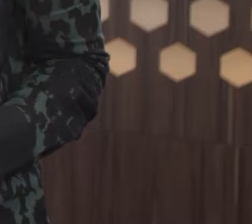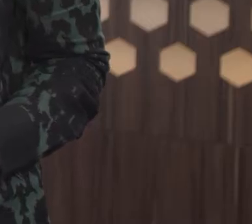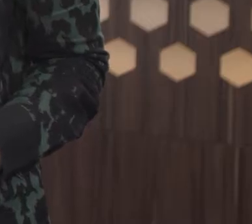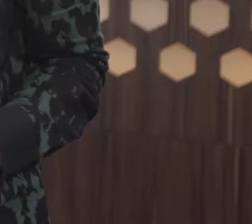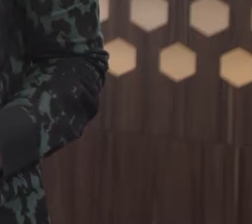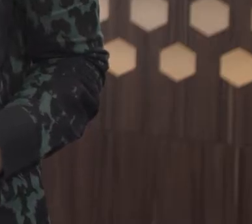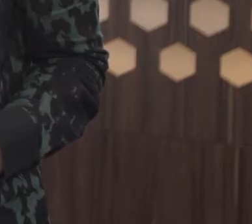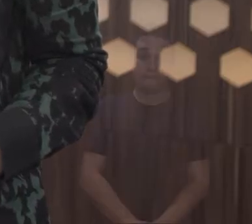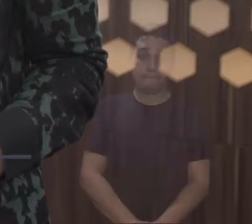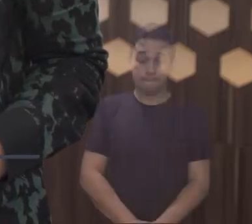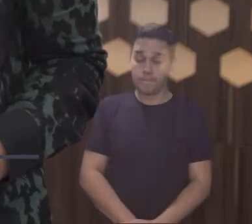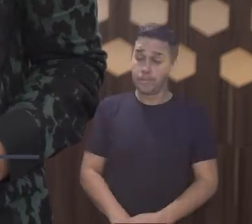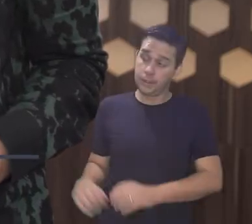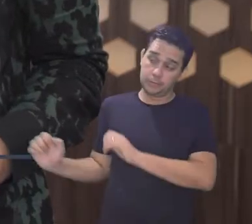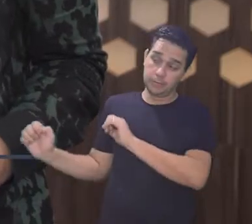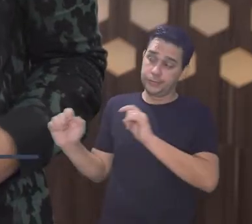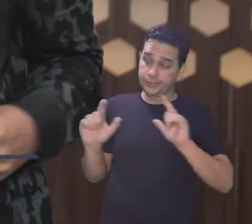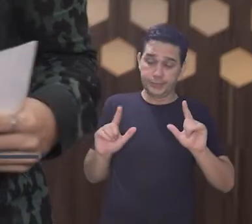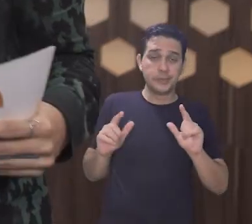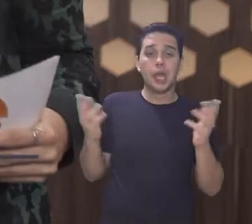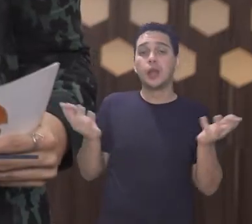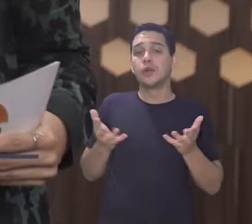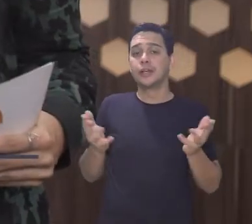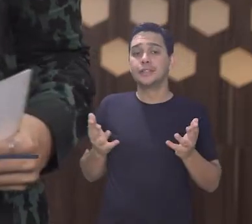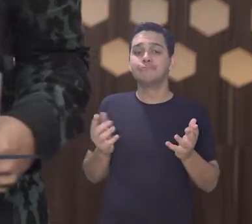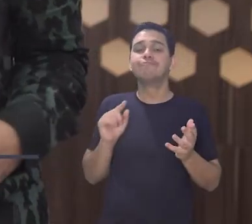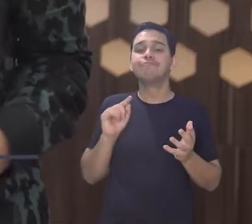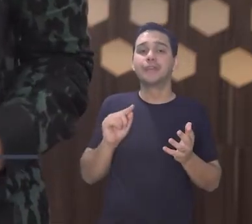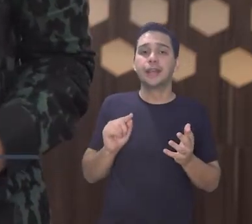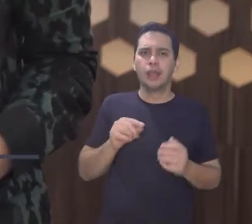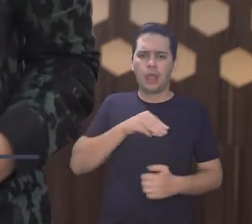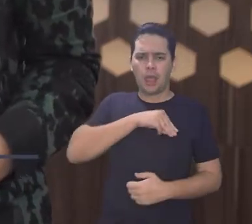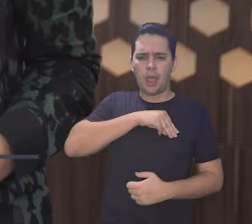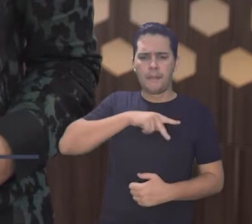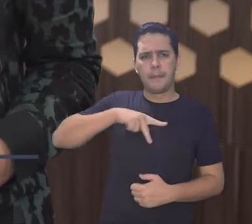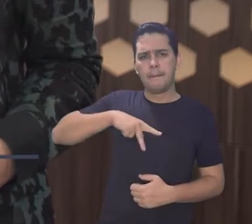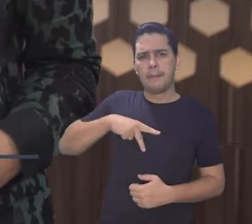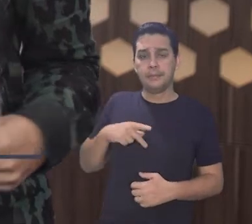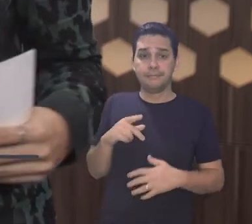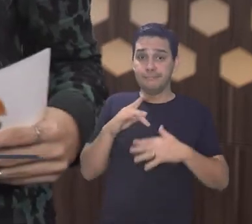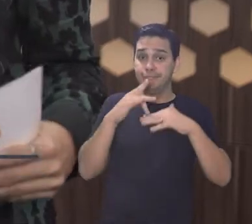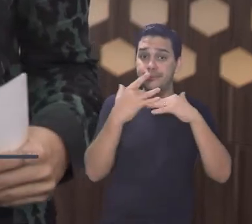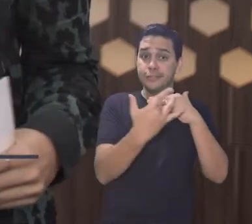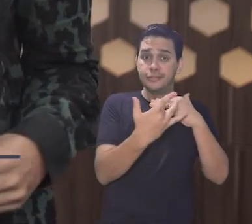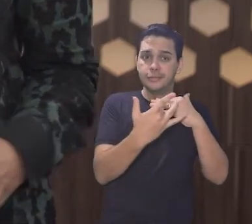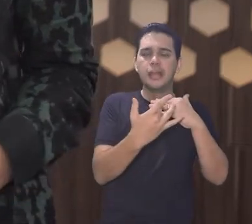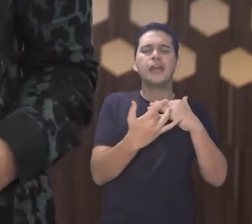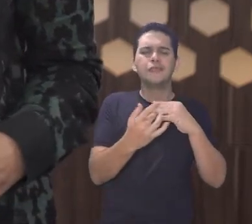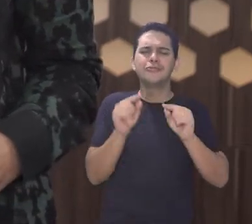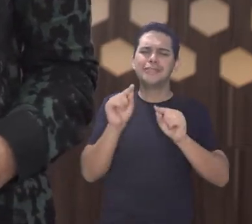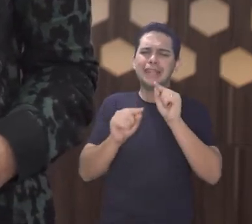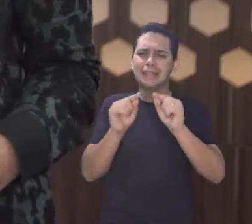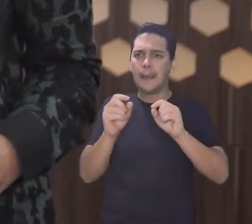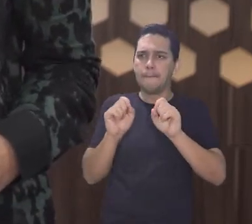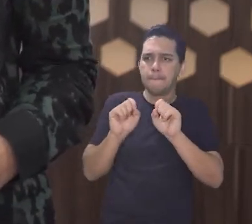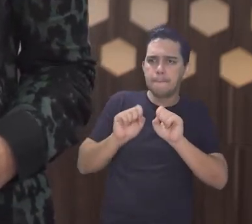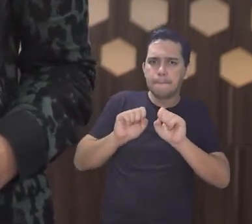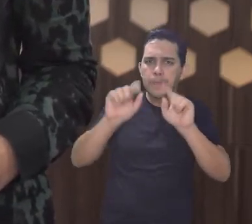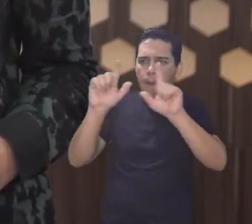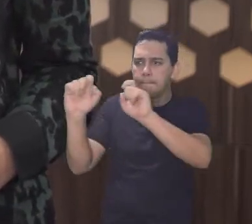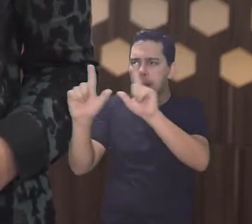No quadro MPRJ nas redes, você fica ligado no que acontece nas redes sociais do Ministério Público do Estado do Rio de